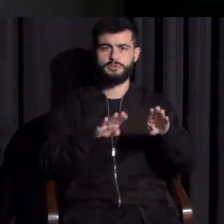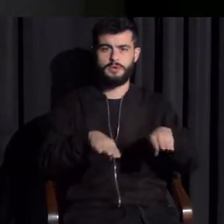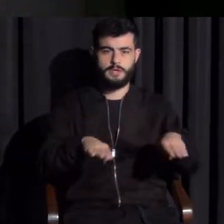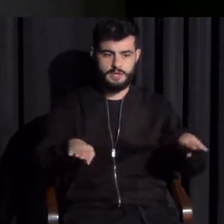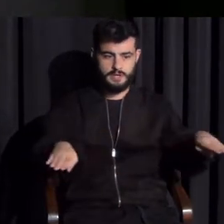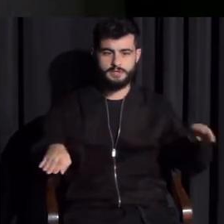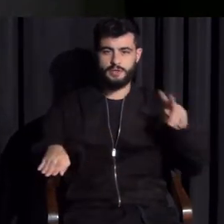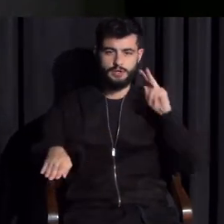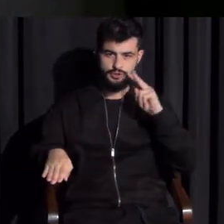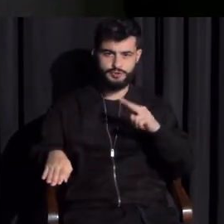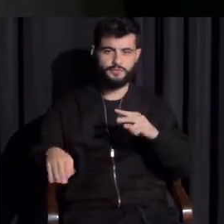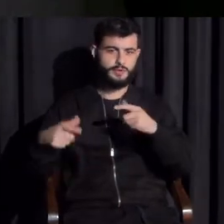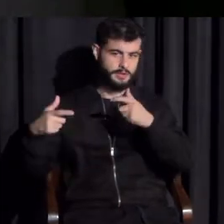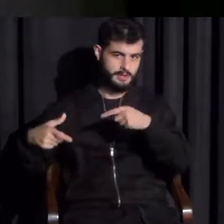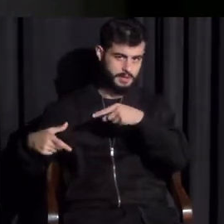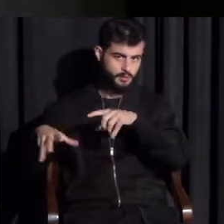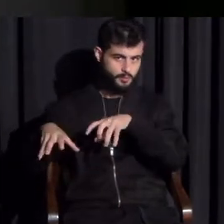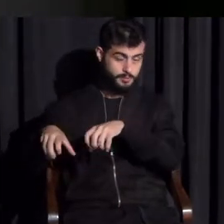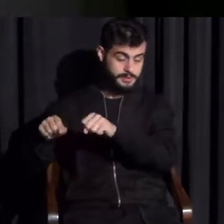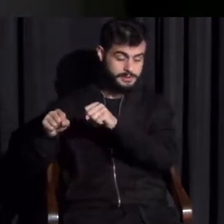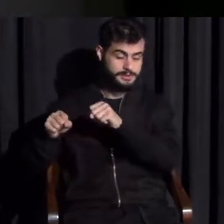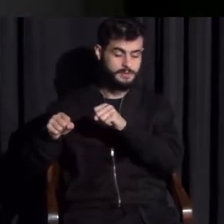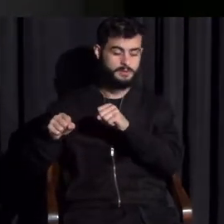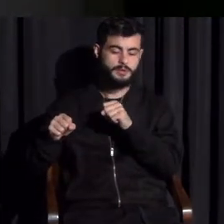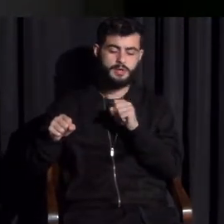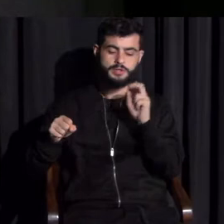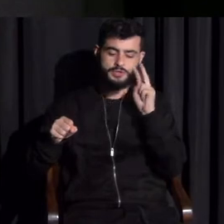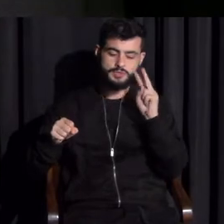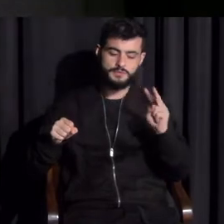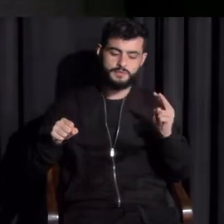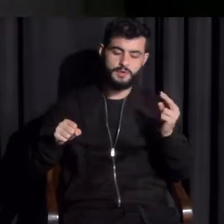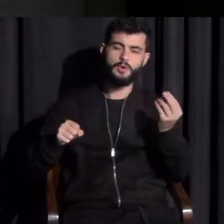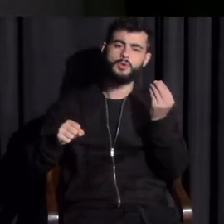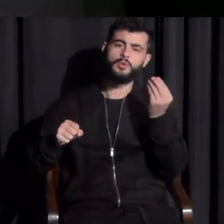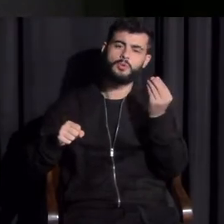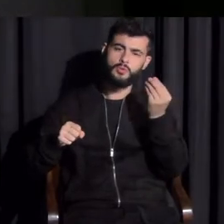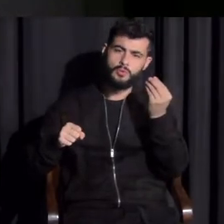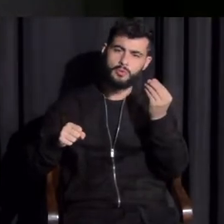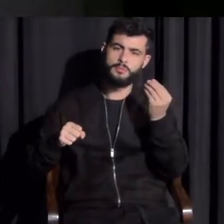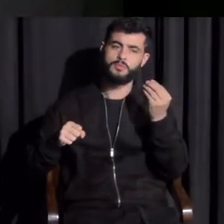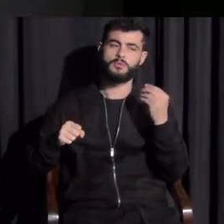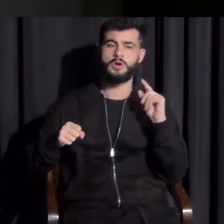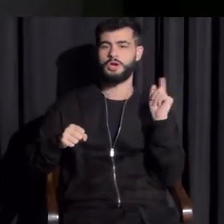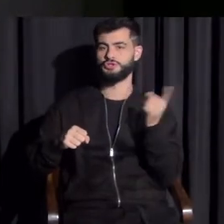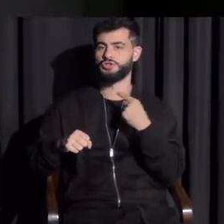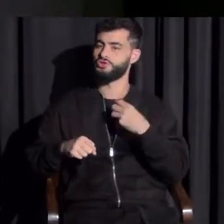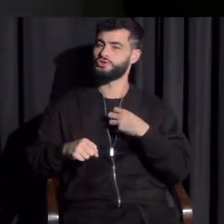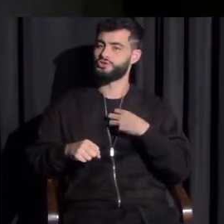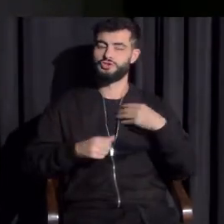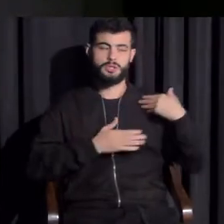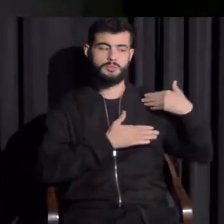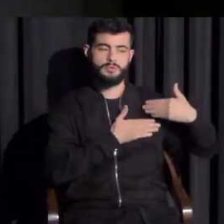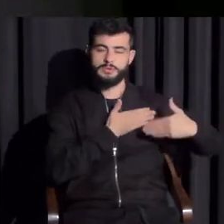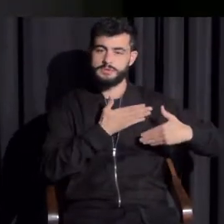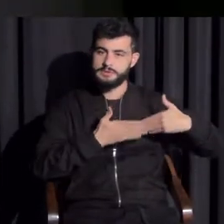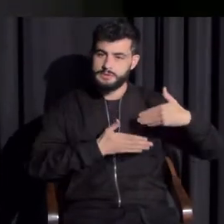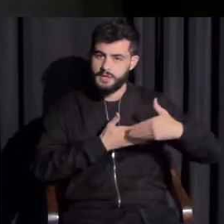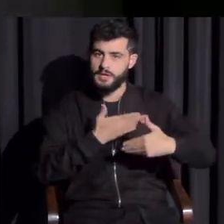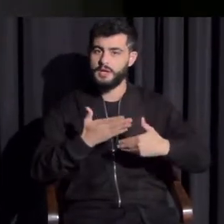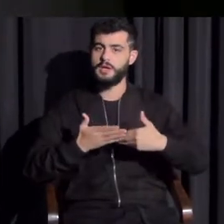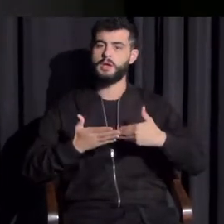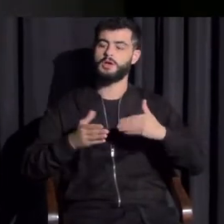quanto também que os nossos próprios processos, os nossos fazeres, as nossas formações e trajetórias precisam